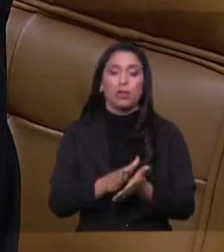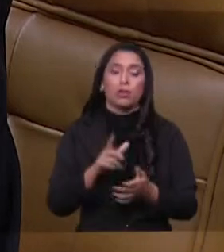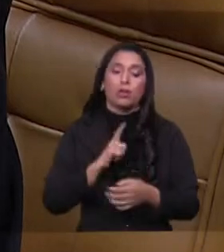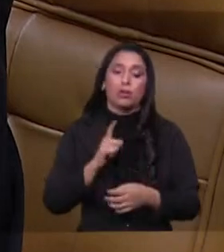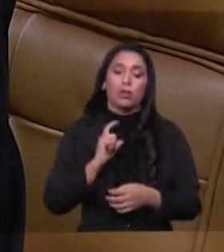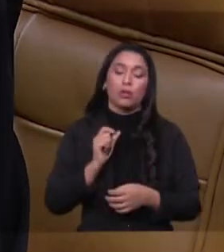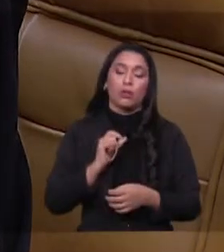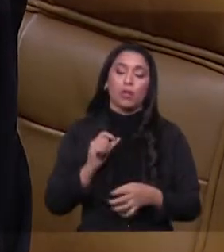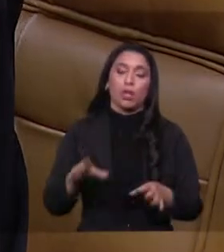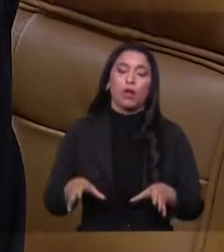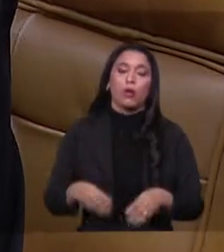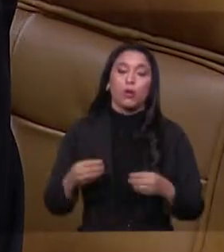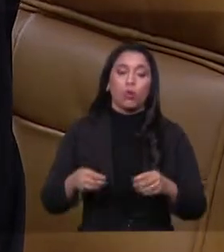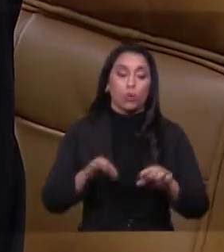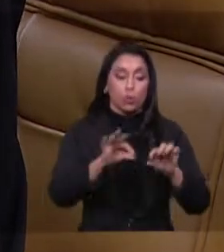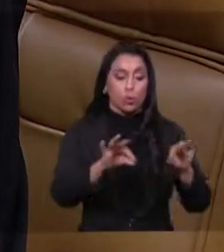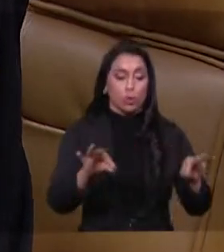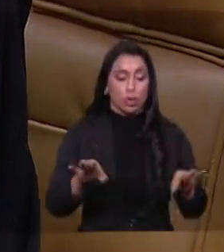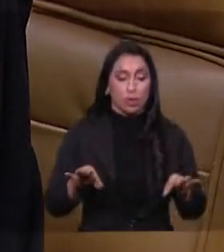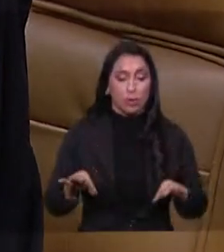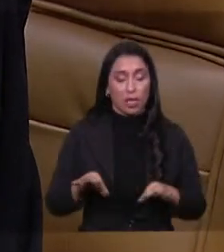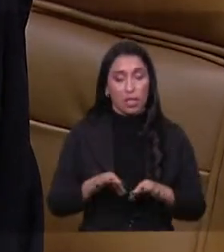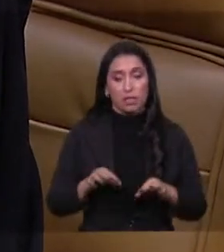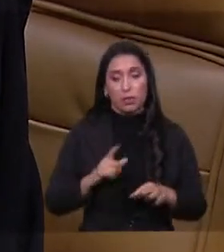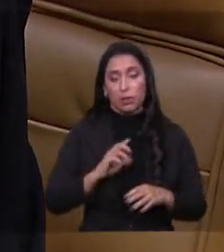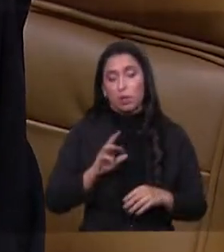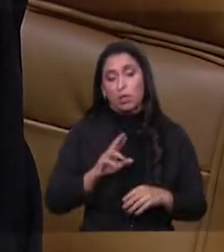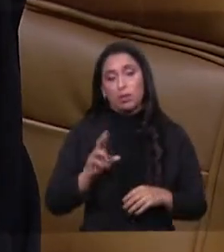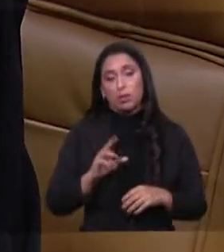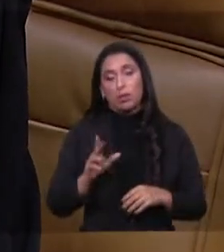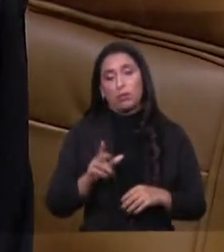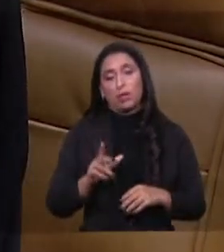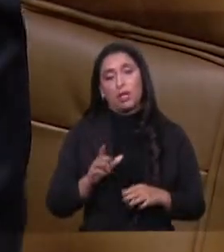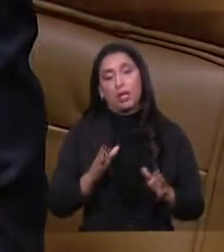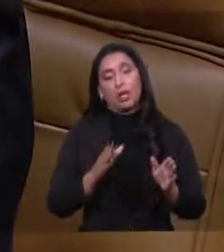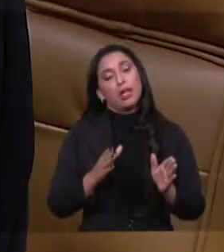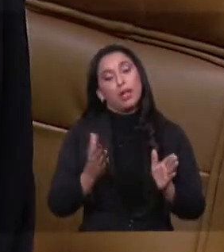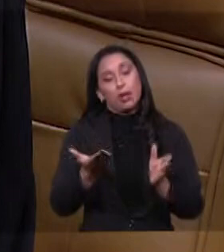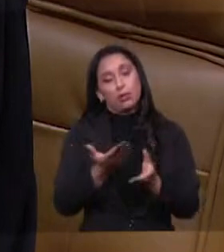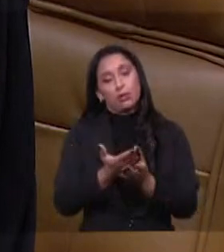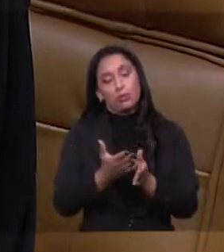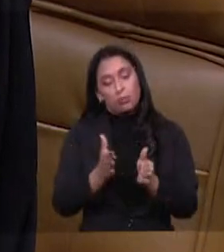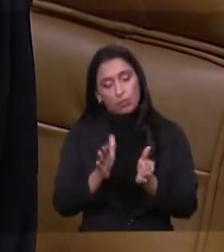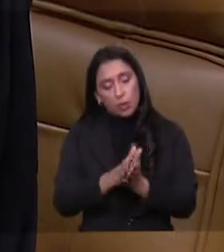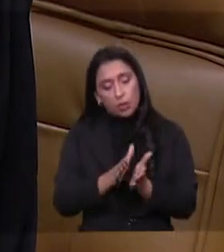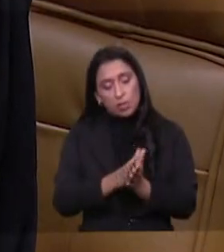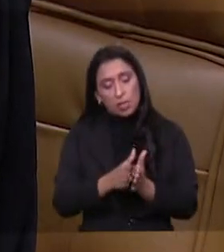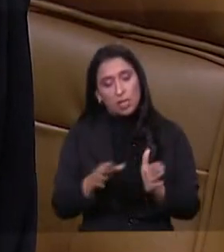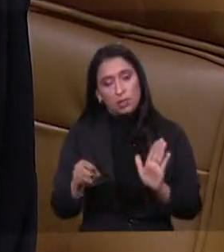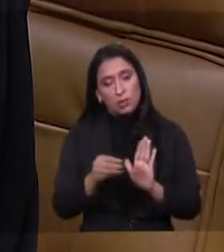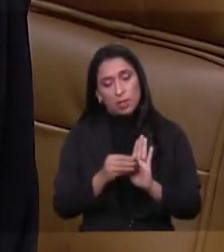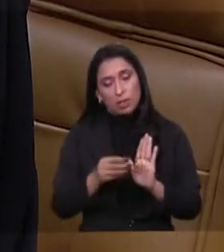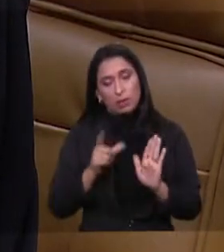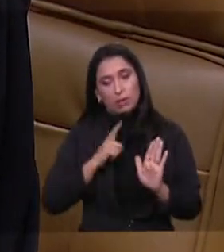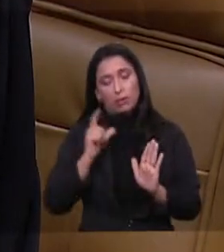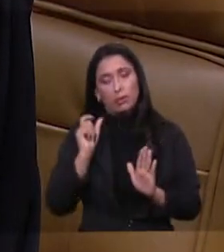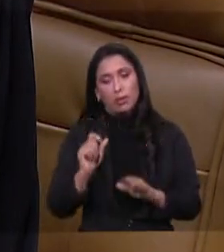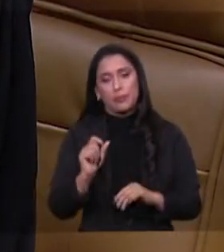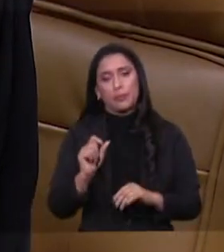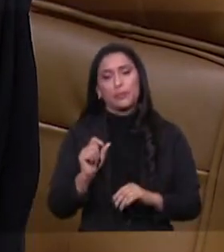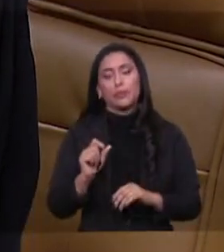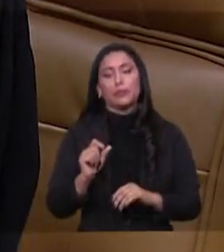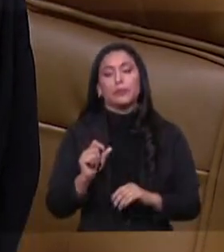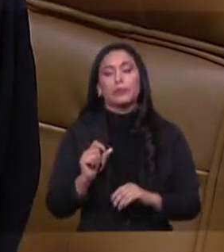da demarcação, uma vez que não é fase desse procedimento. Analisadas as propostas de tese jurídica de repercussão